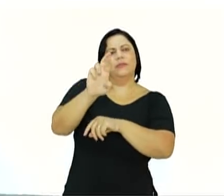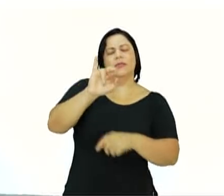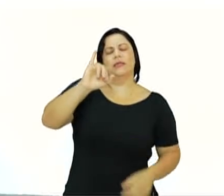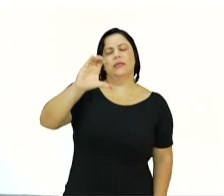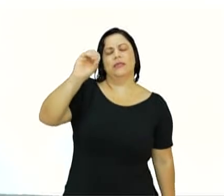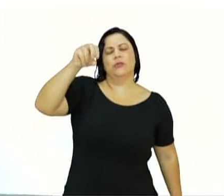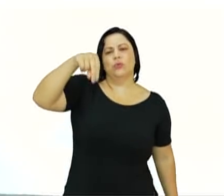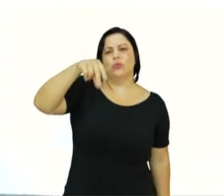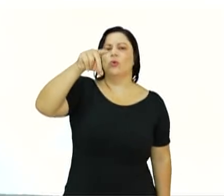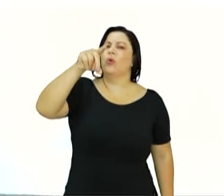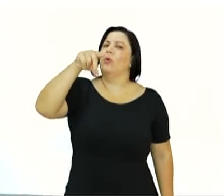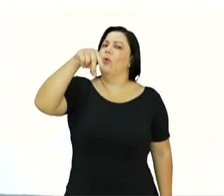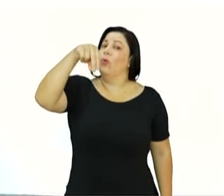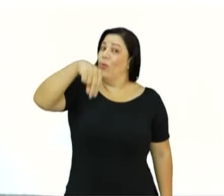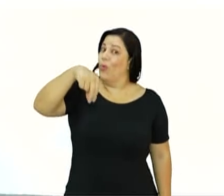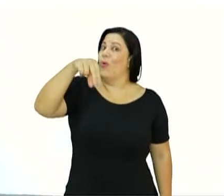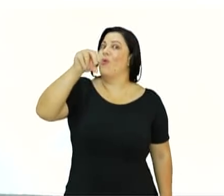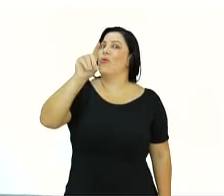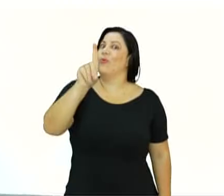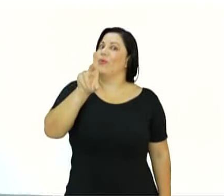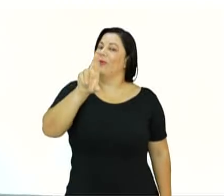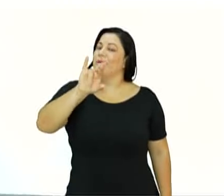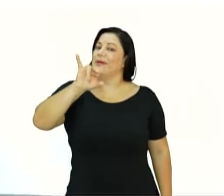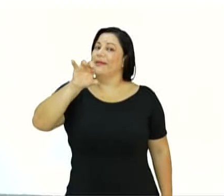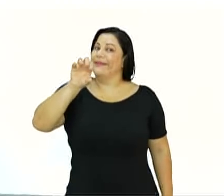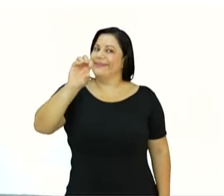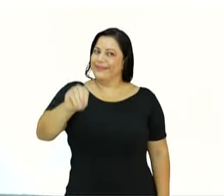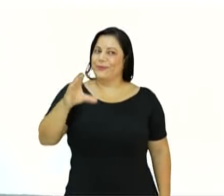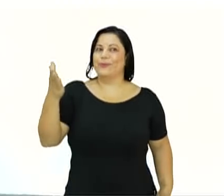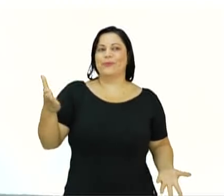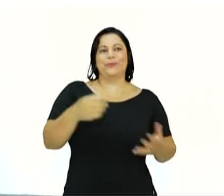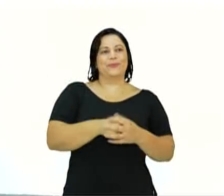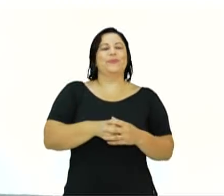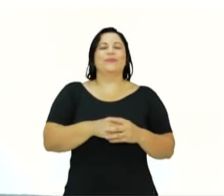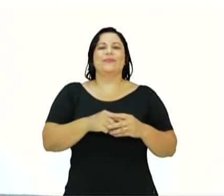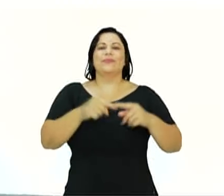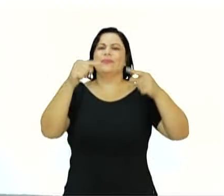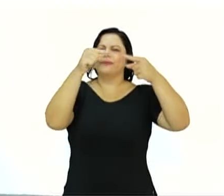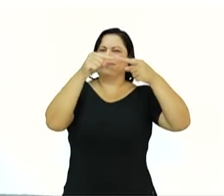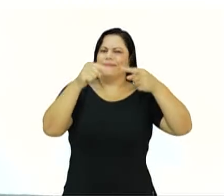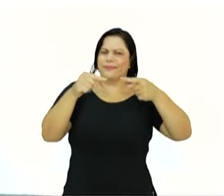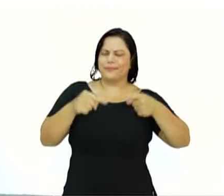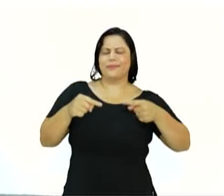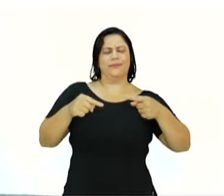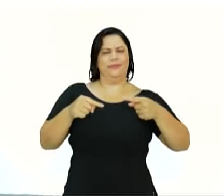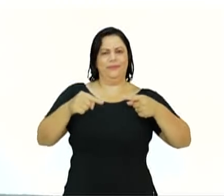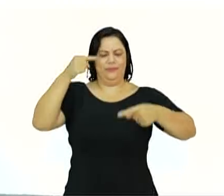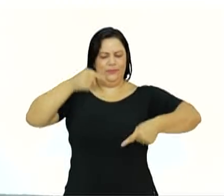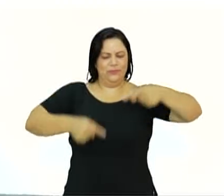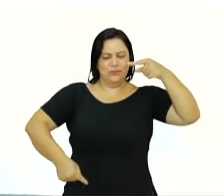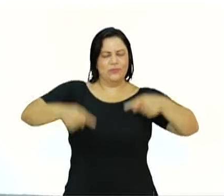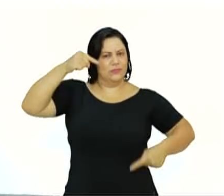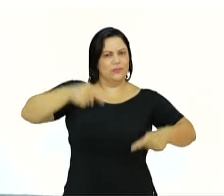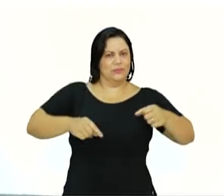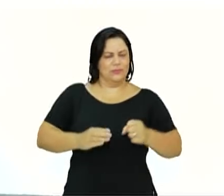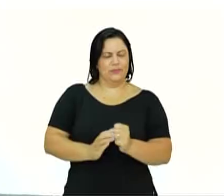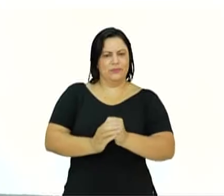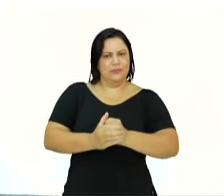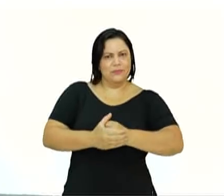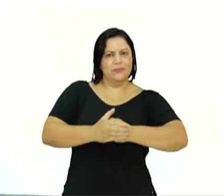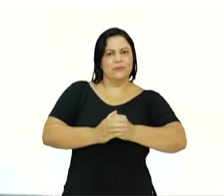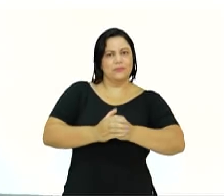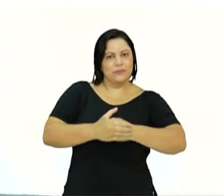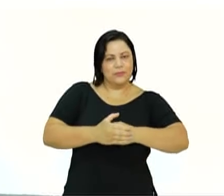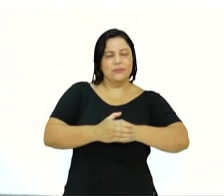né? Exceto nas superfícies articulares, cada peça ou estrutura cartilaginosa no nosso organismo é completamente circundada por